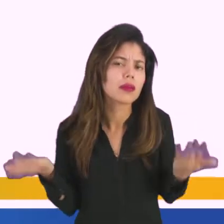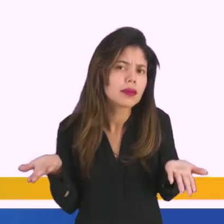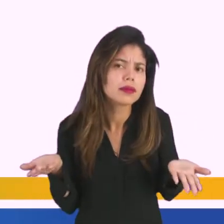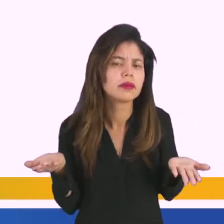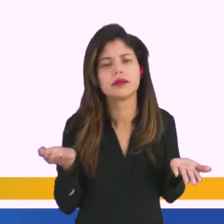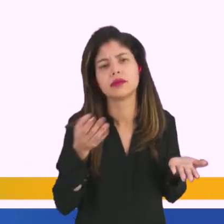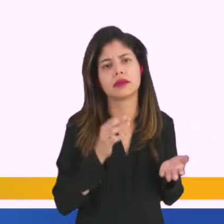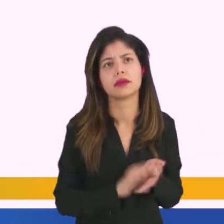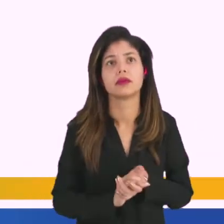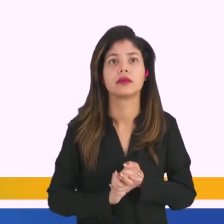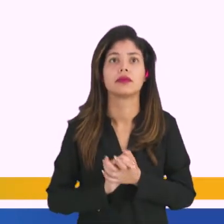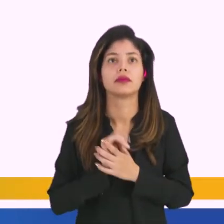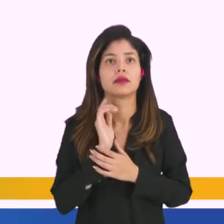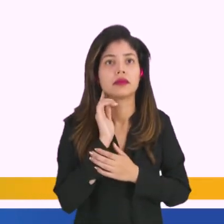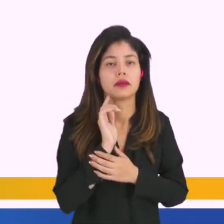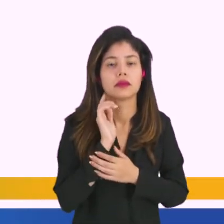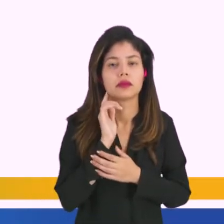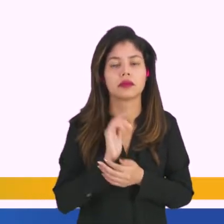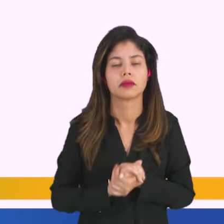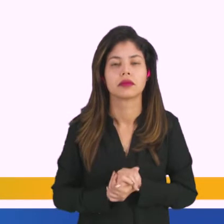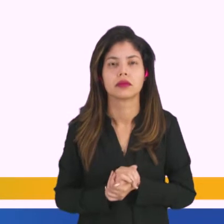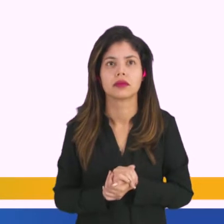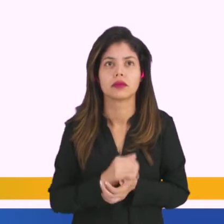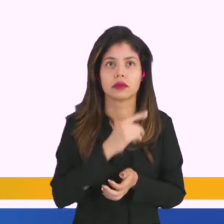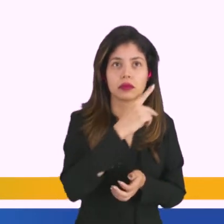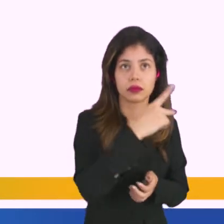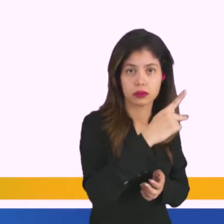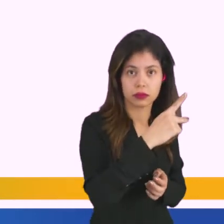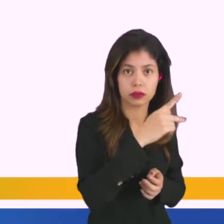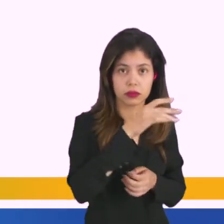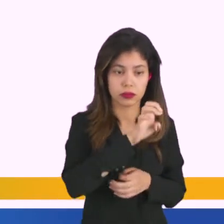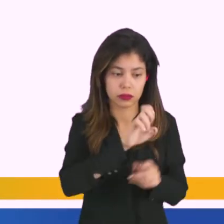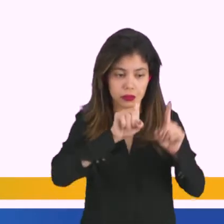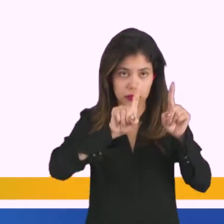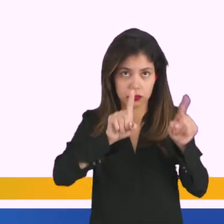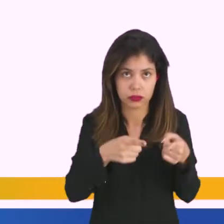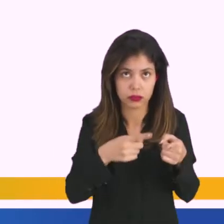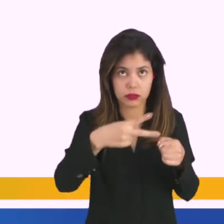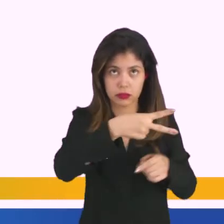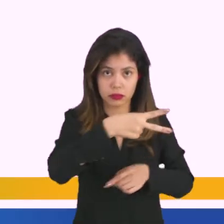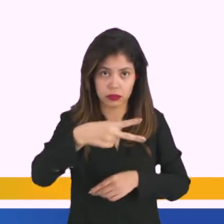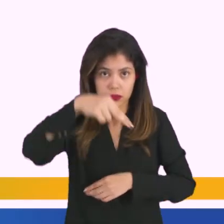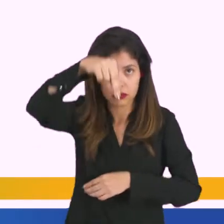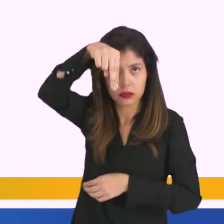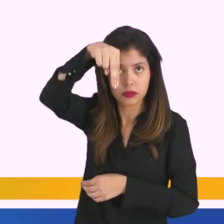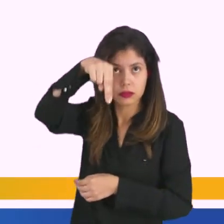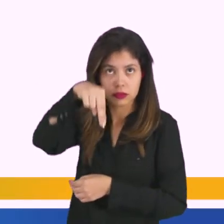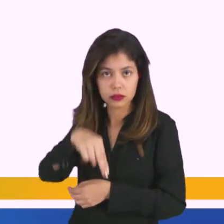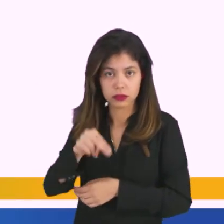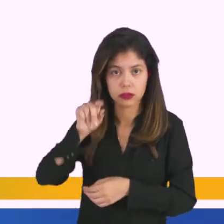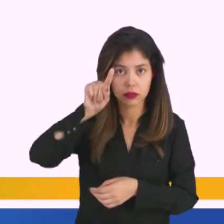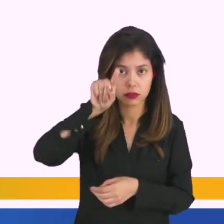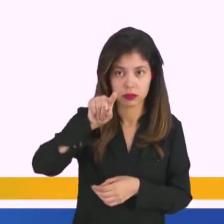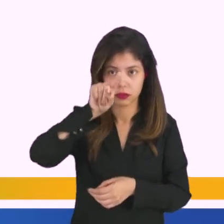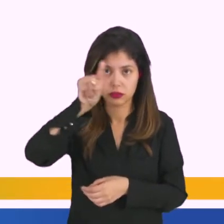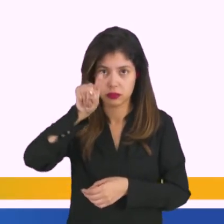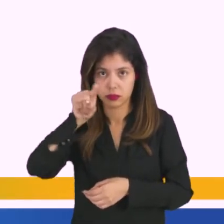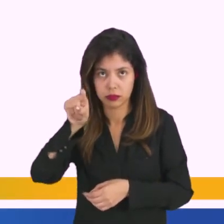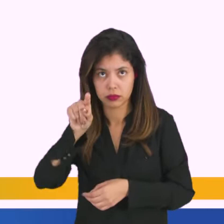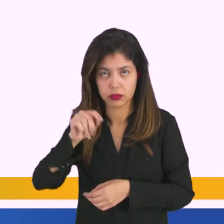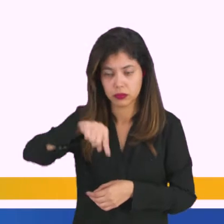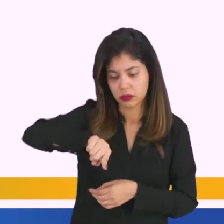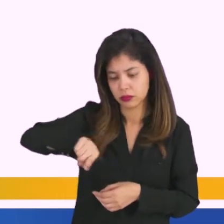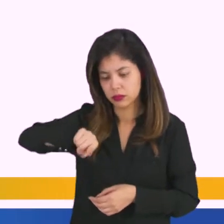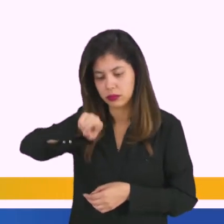né, ou quociente aí, que indica probabilidade de E é igual a número de elementos de